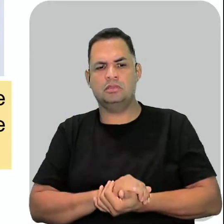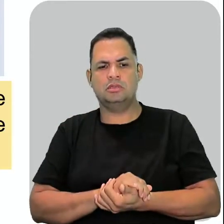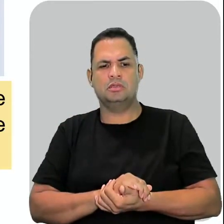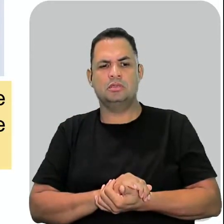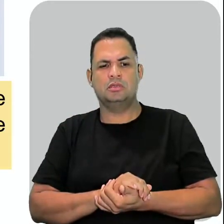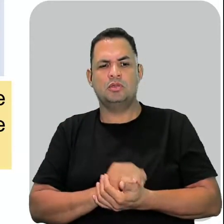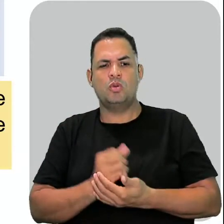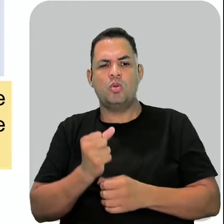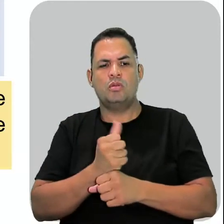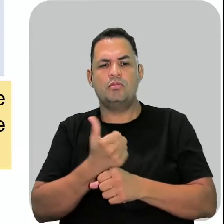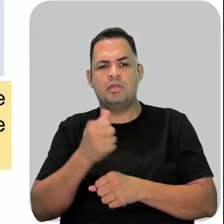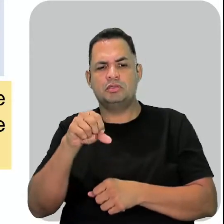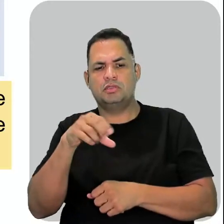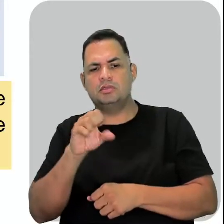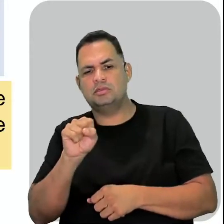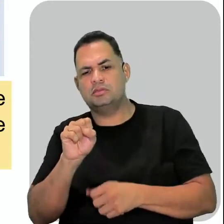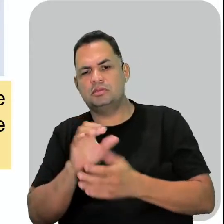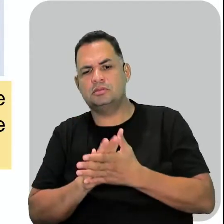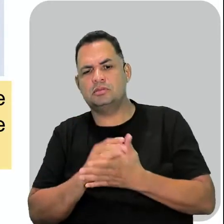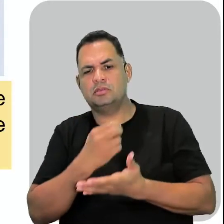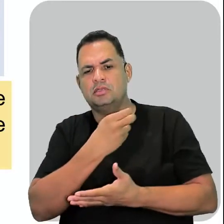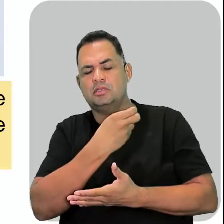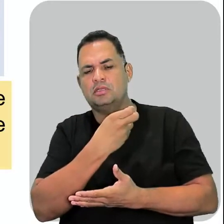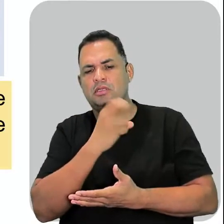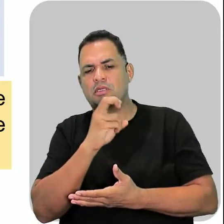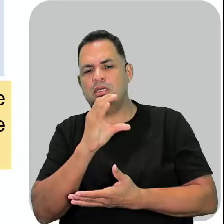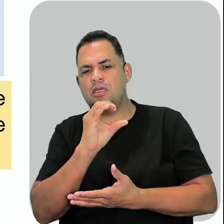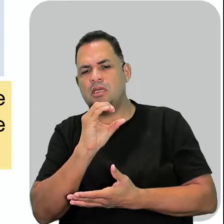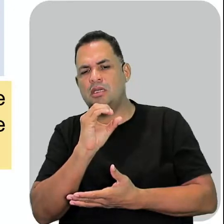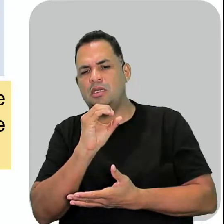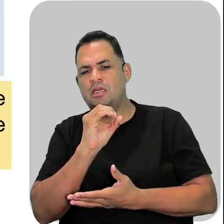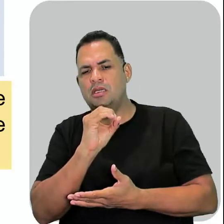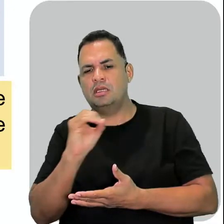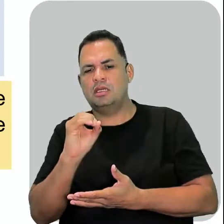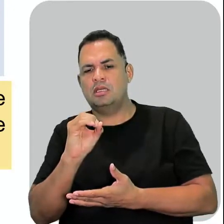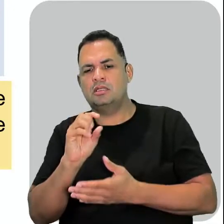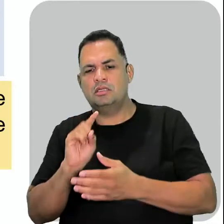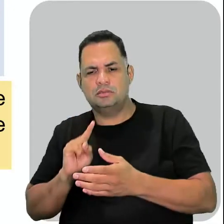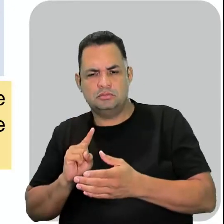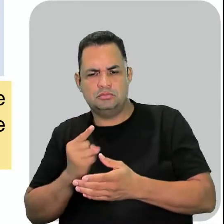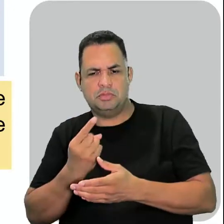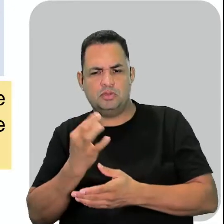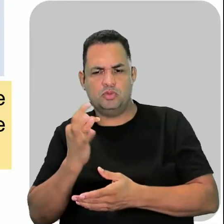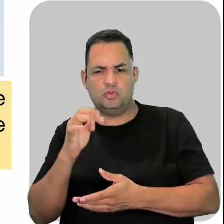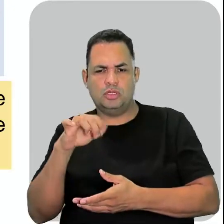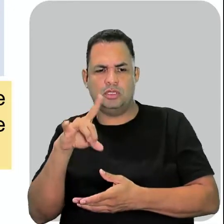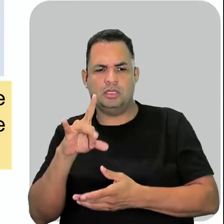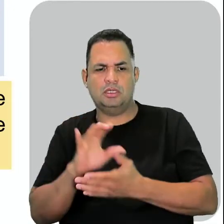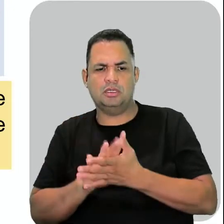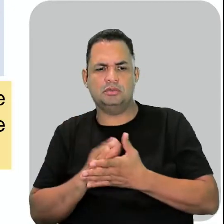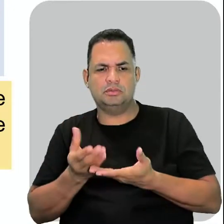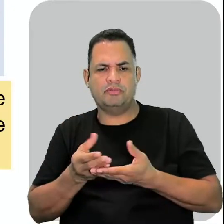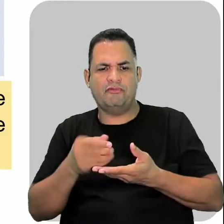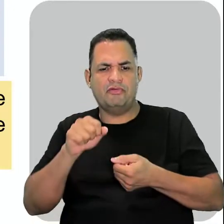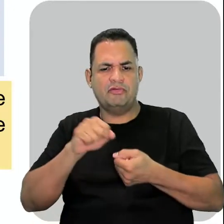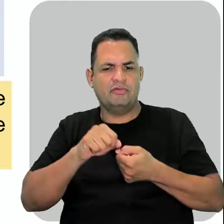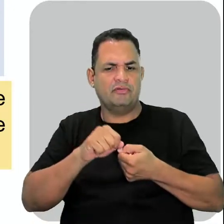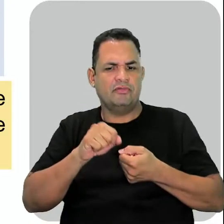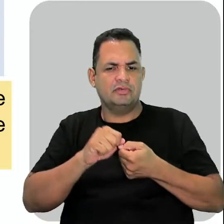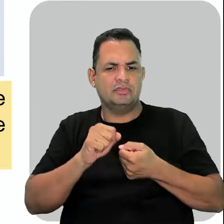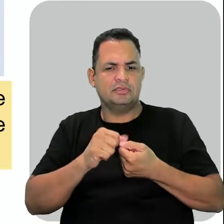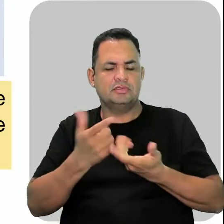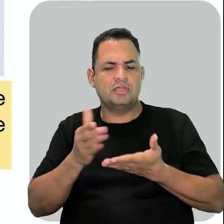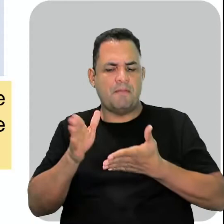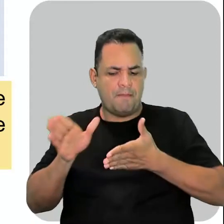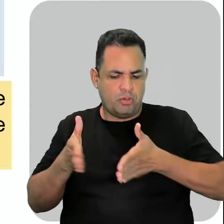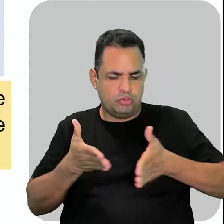Em 1985, cerca de 500 mil toneladas de vasilhames já haviam sido produzidos somente nos